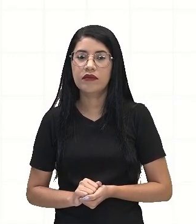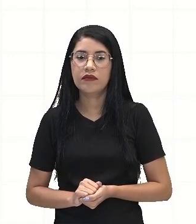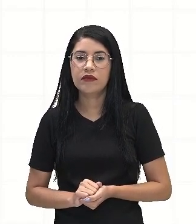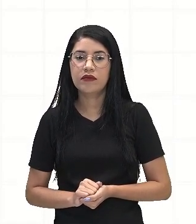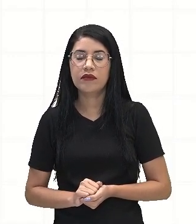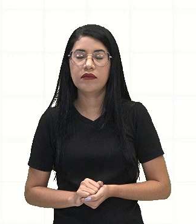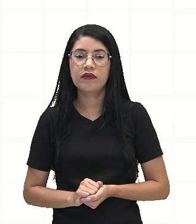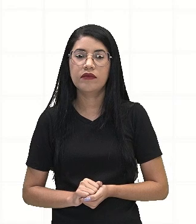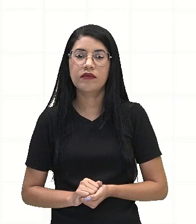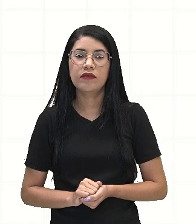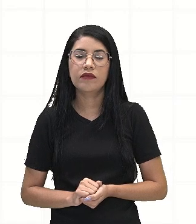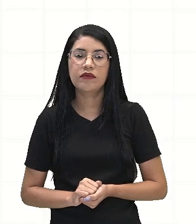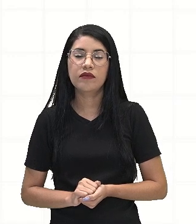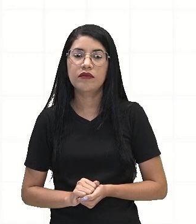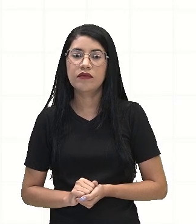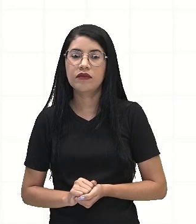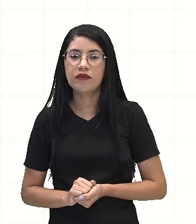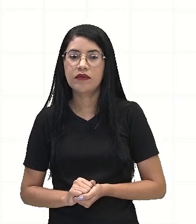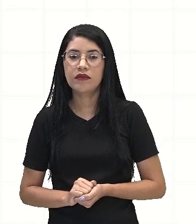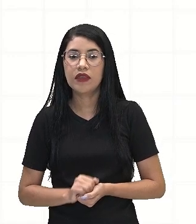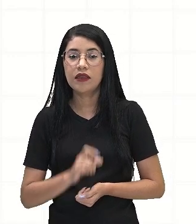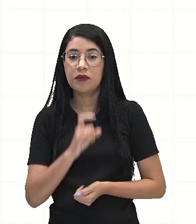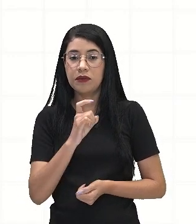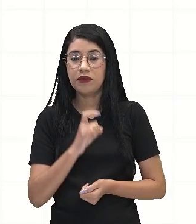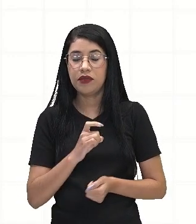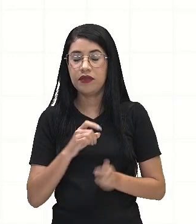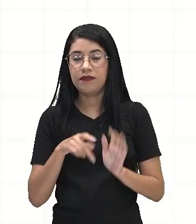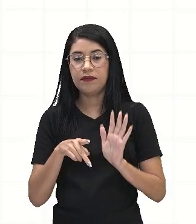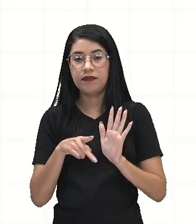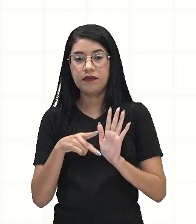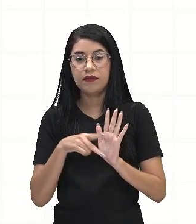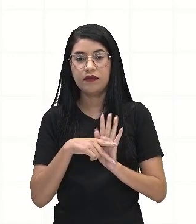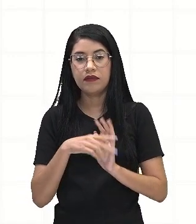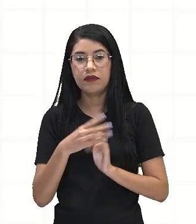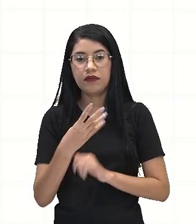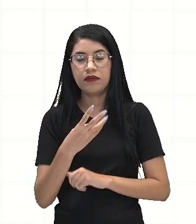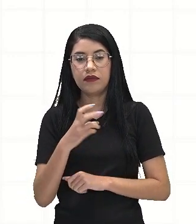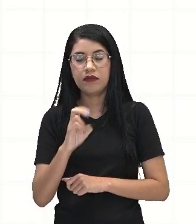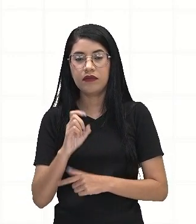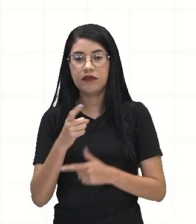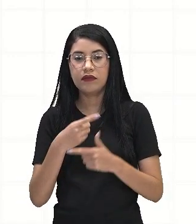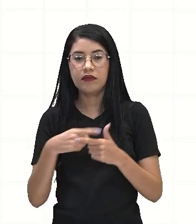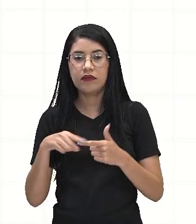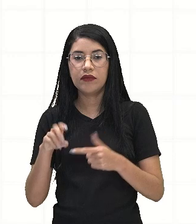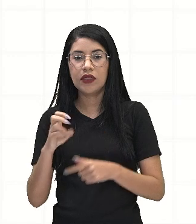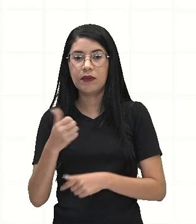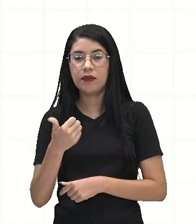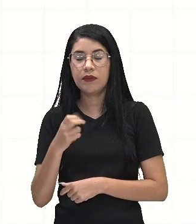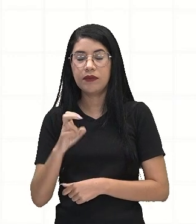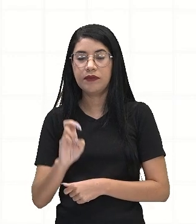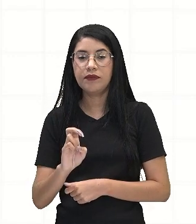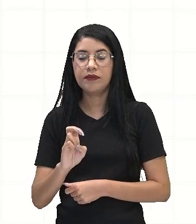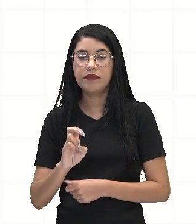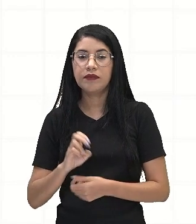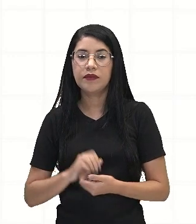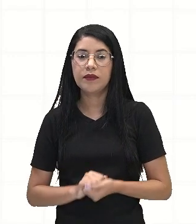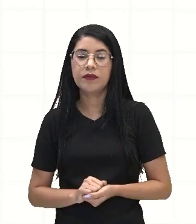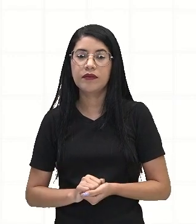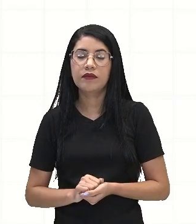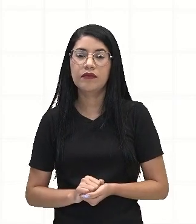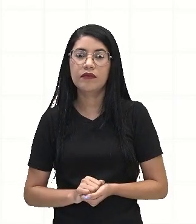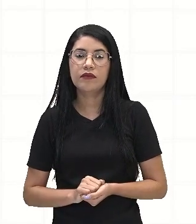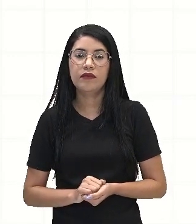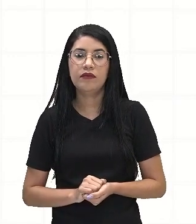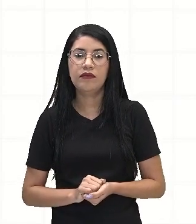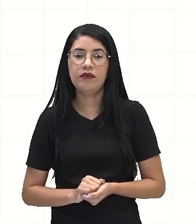né? A gente isola o x aqui desse lado, né? E o número que está multiplicando o x passa